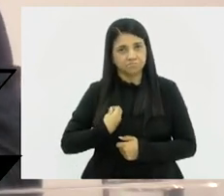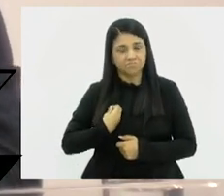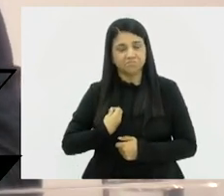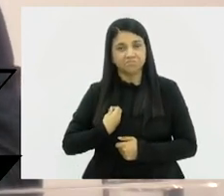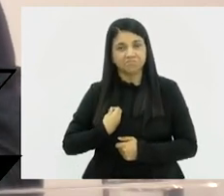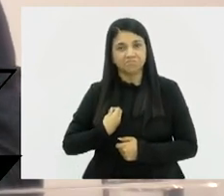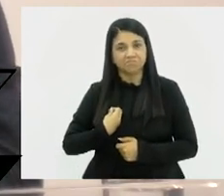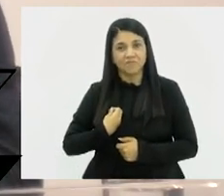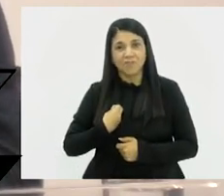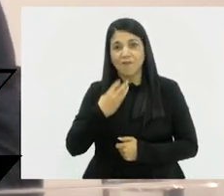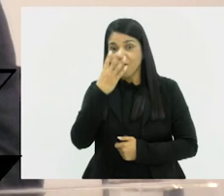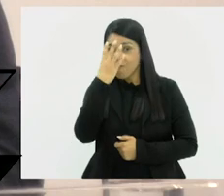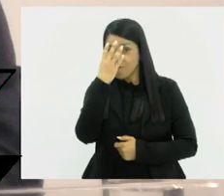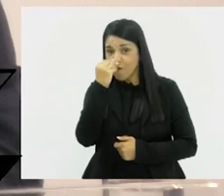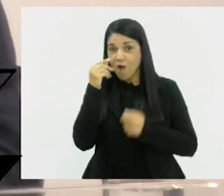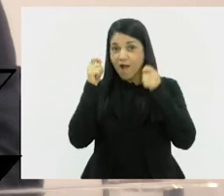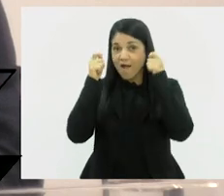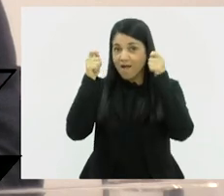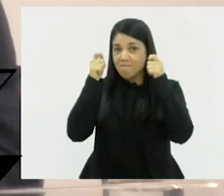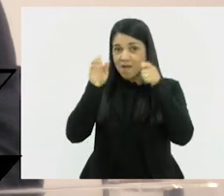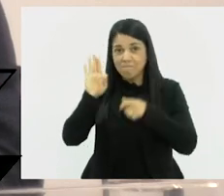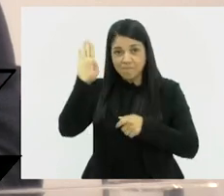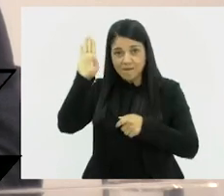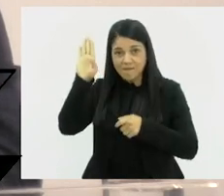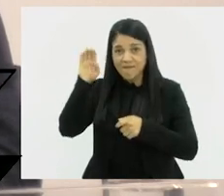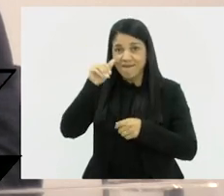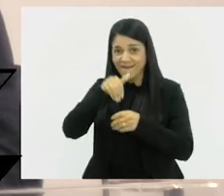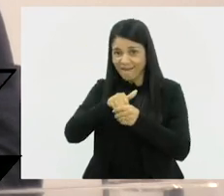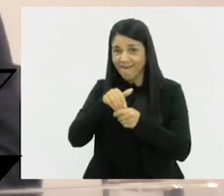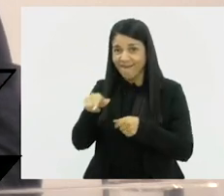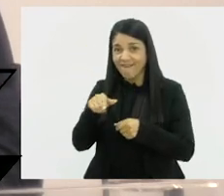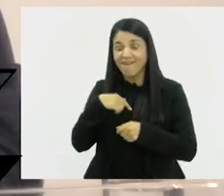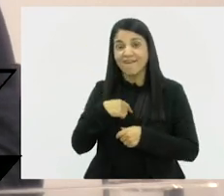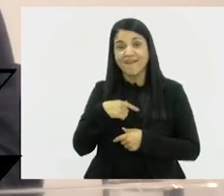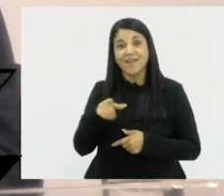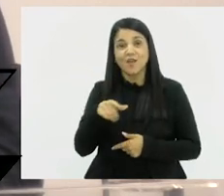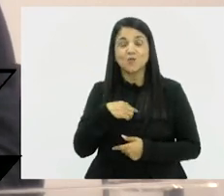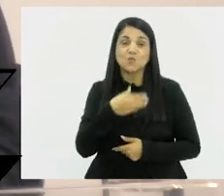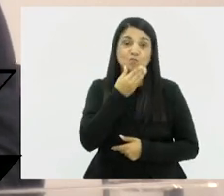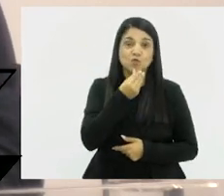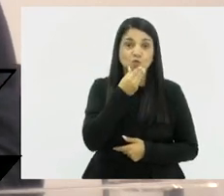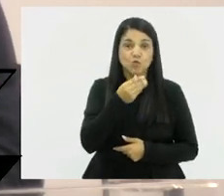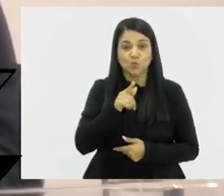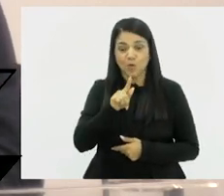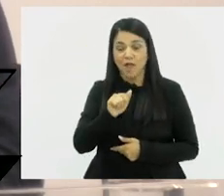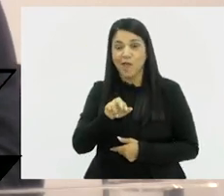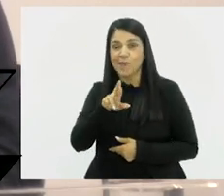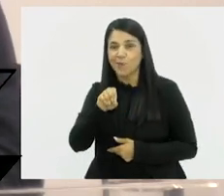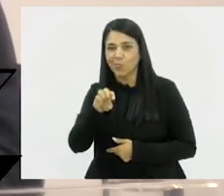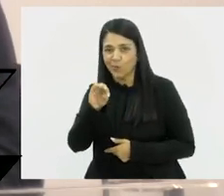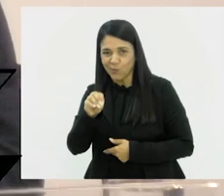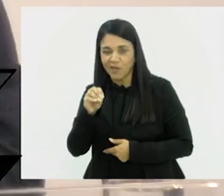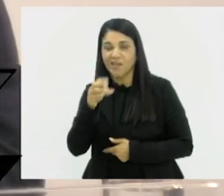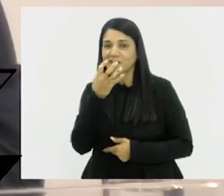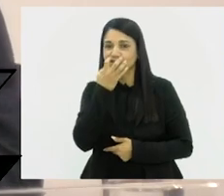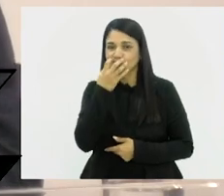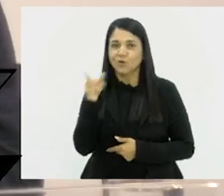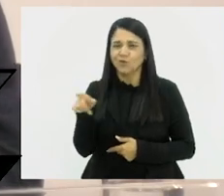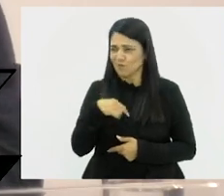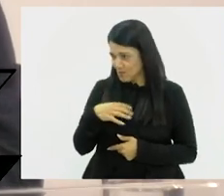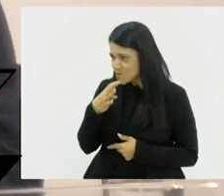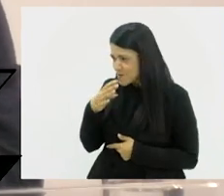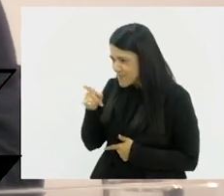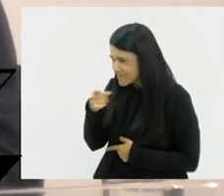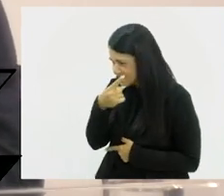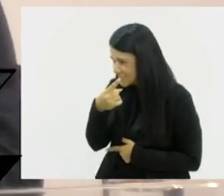Foi a foto de campanha do Rafael, o cachorro. Era o garoto do cachorro, né, doutor Vinícius? O senhor conhece, doutor Vinícius, amigo nosso também de